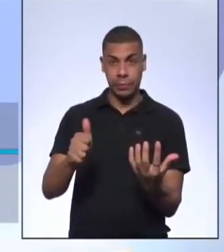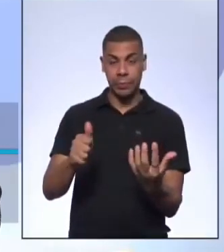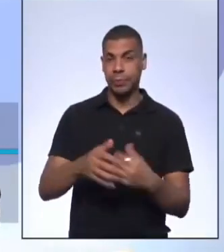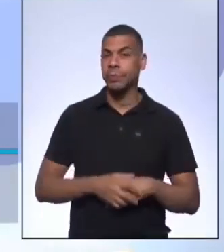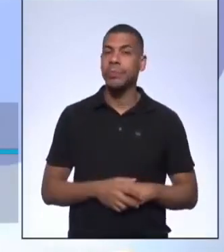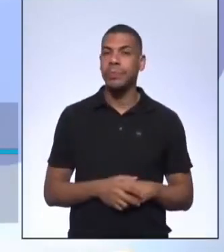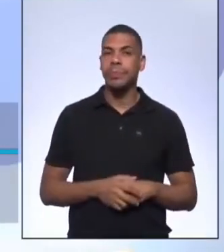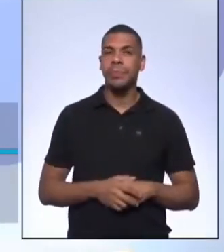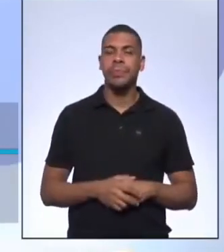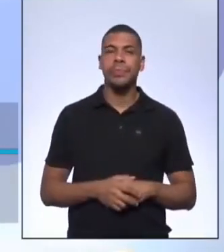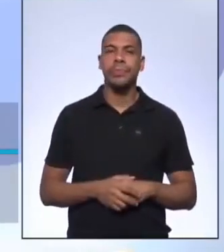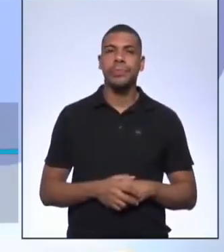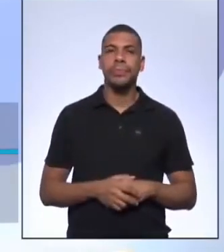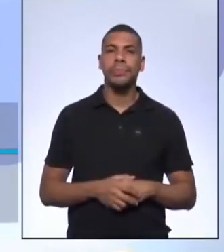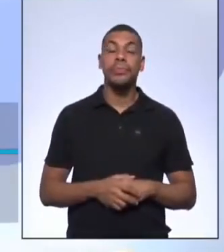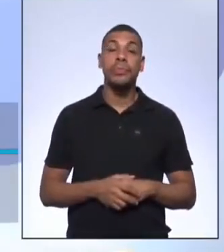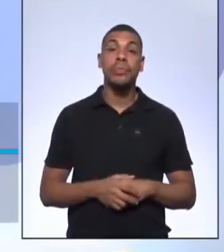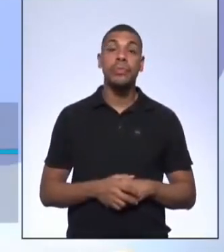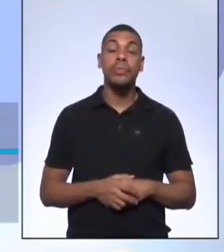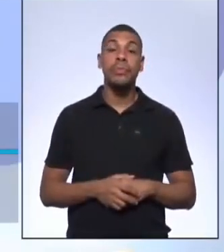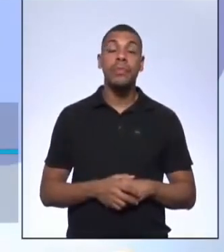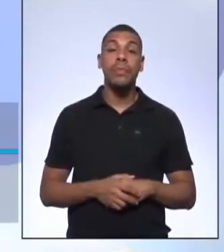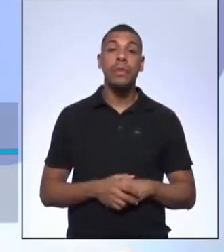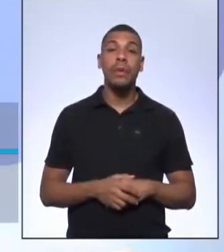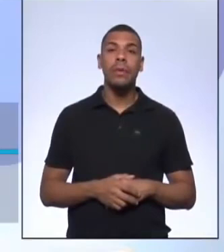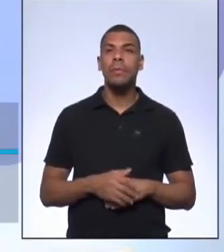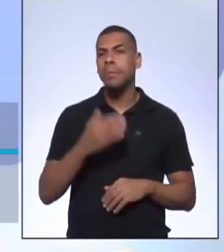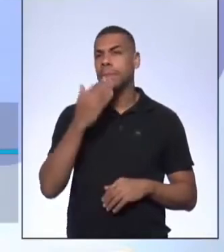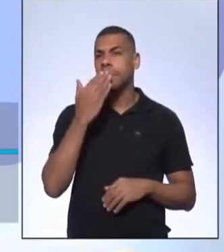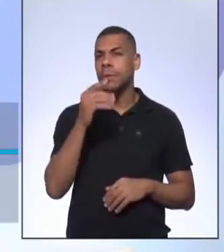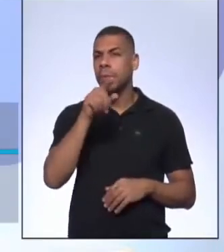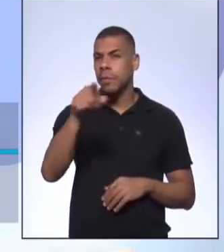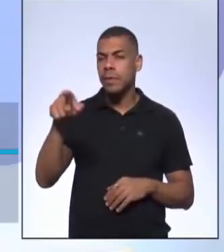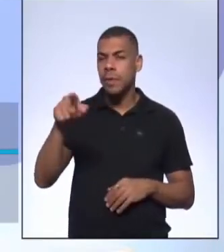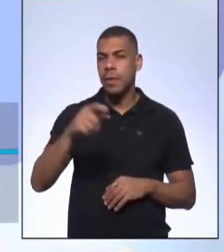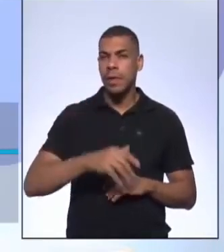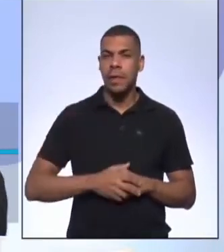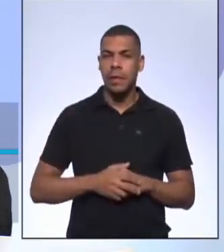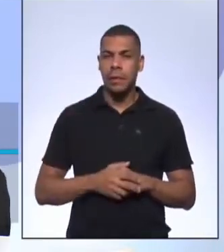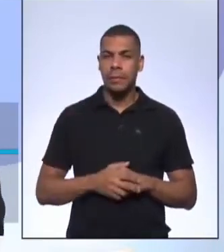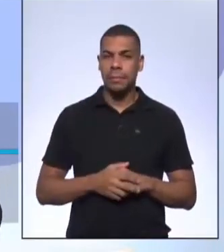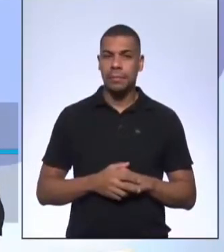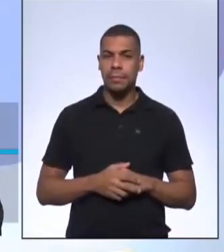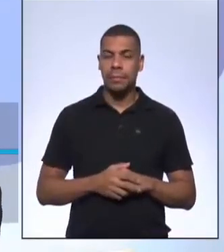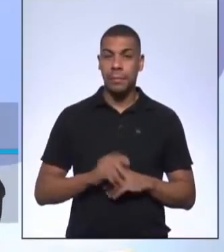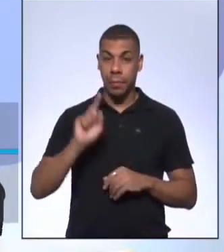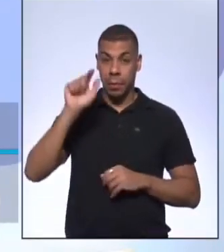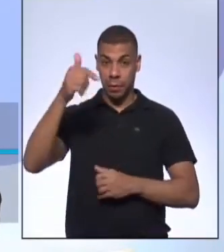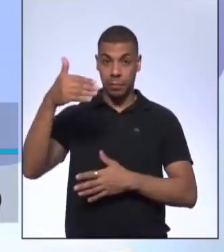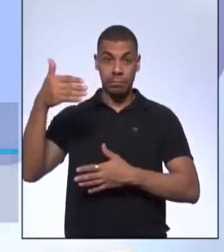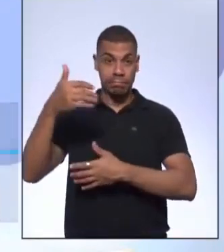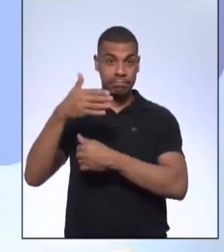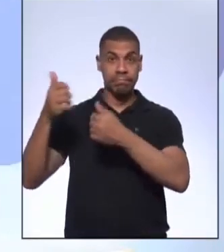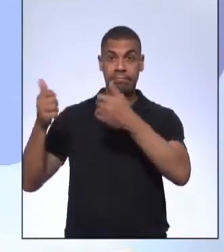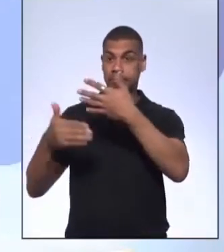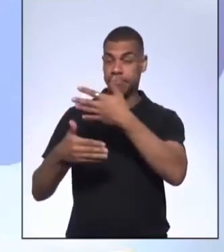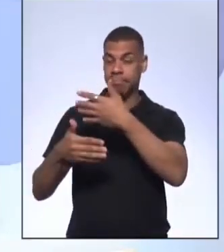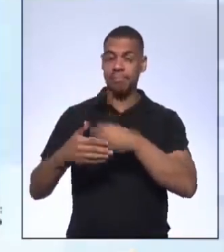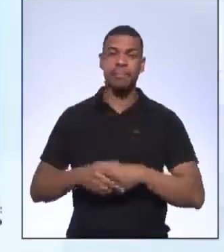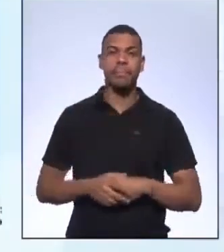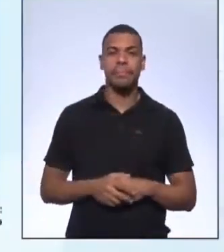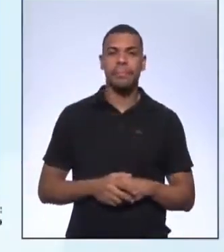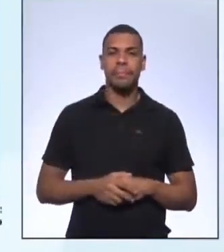desses 3 continentes. E aí, eu vou pedir para passar para vocês o nosso próximo slide, que fala exatamente isso,